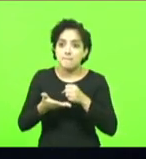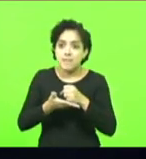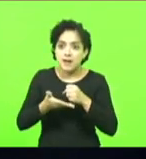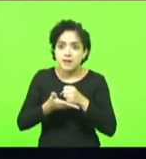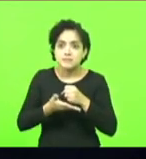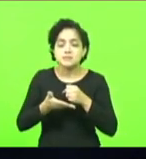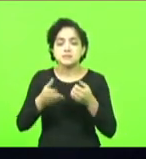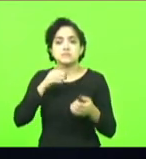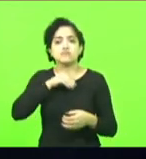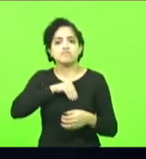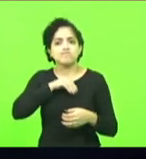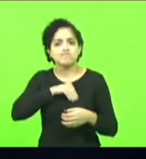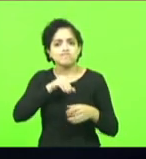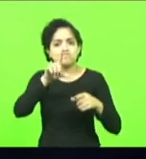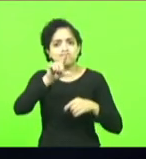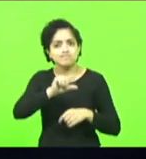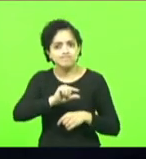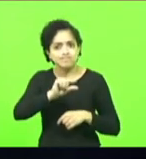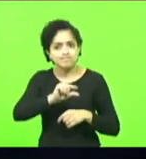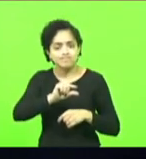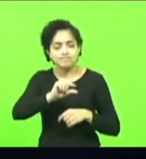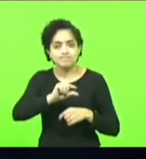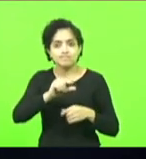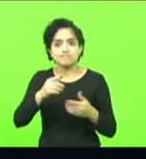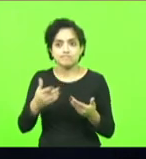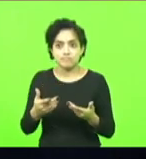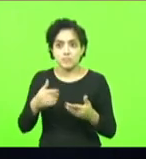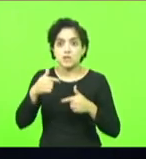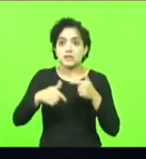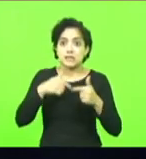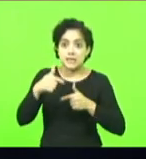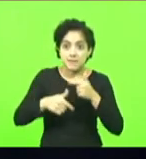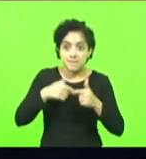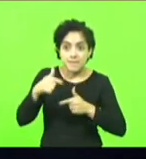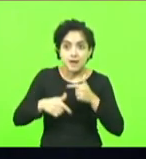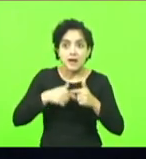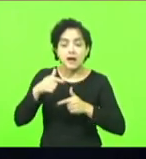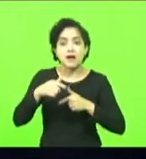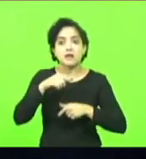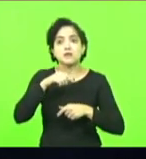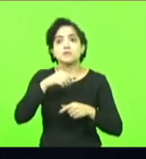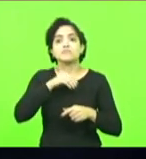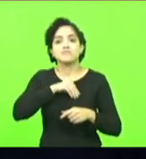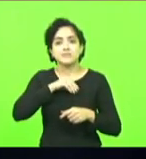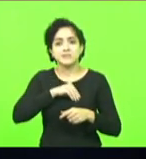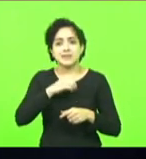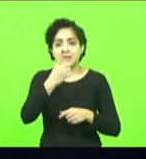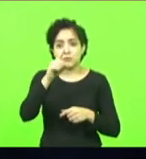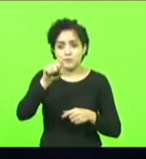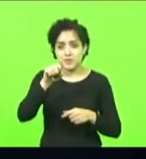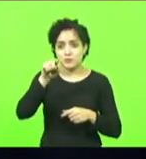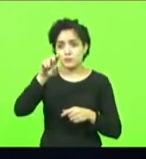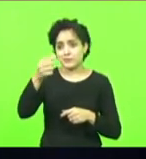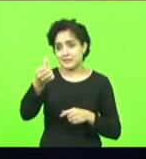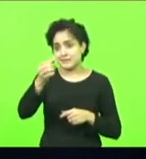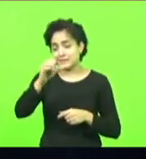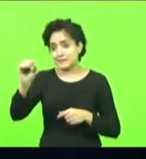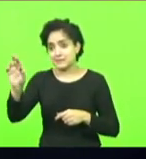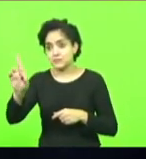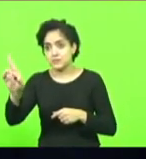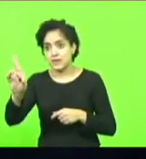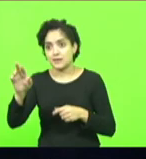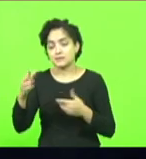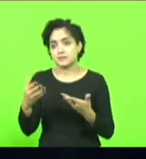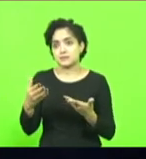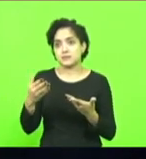pirâmide. A base da pirâmide. Aquele trabalha o mês inteiro e ganha R$ 1.600. Então,